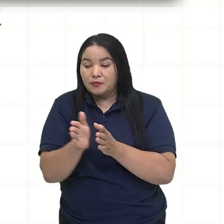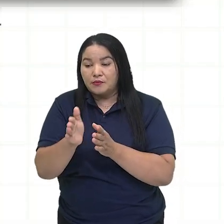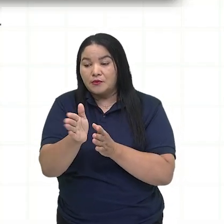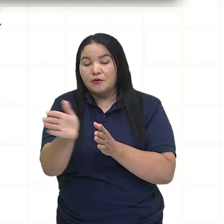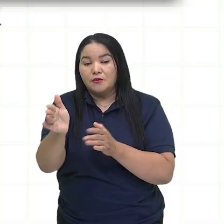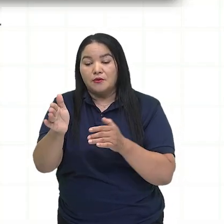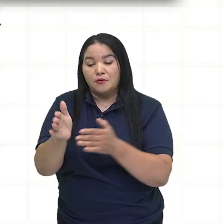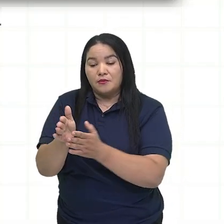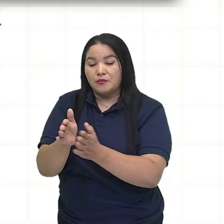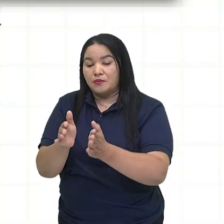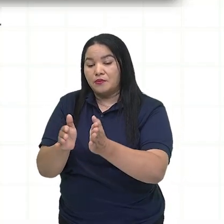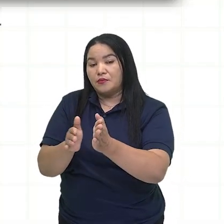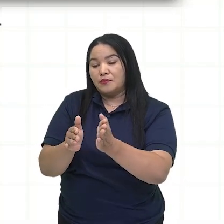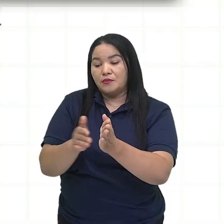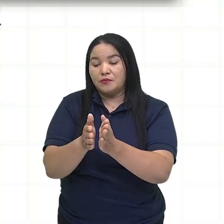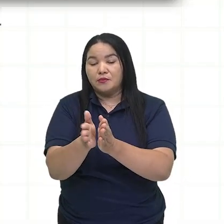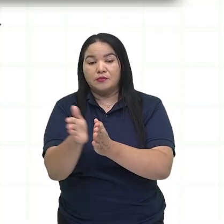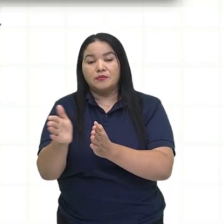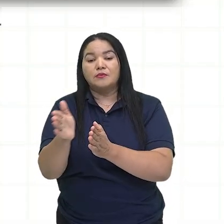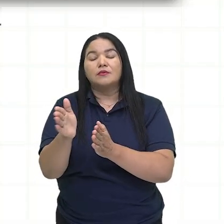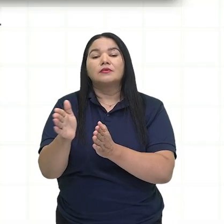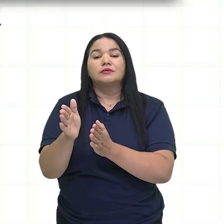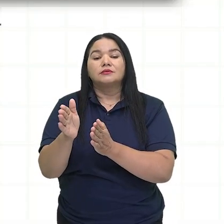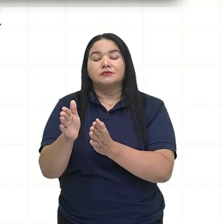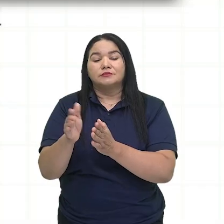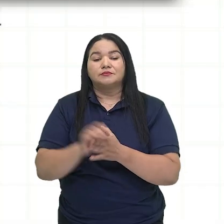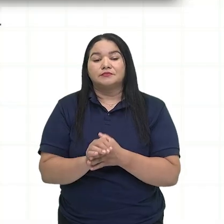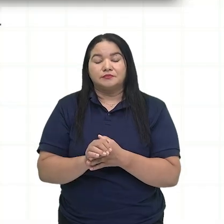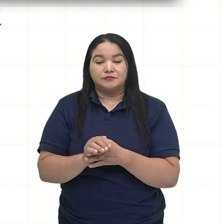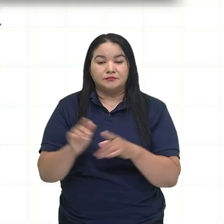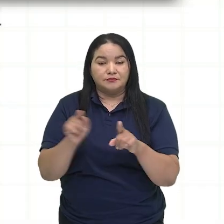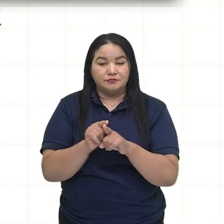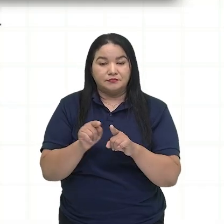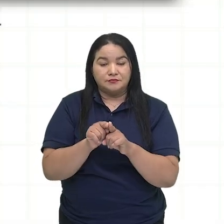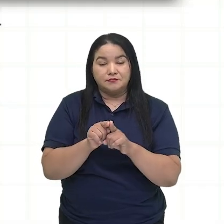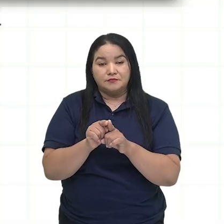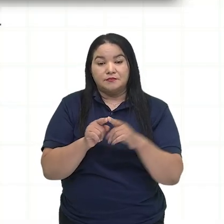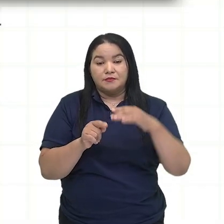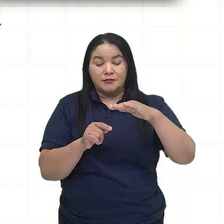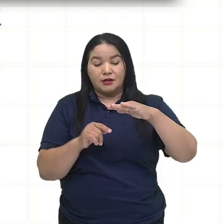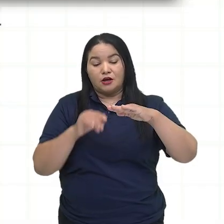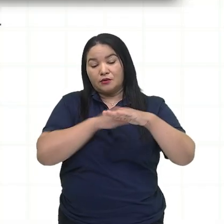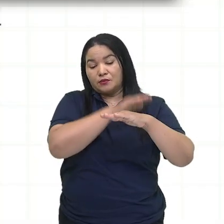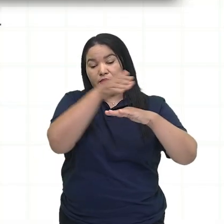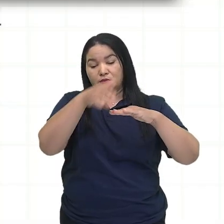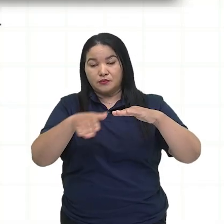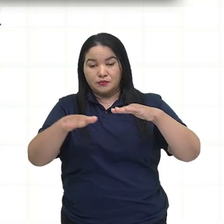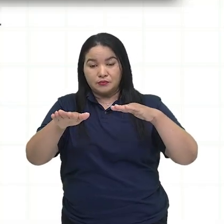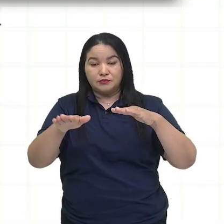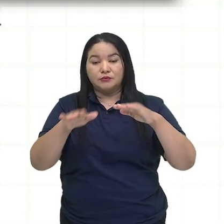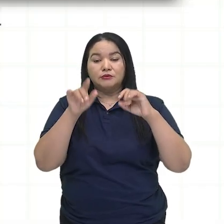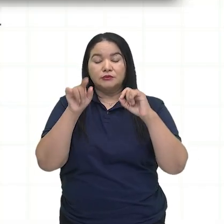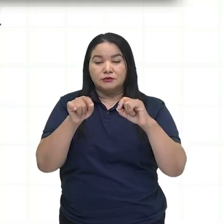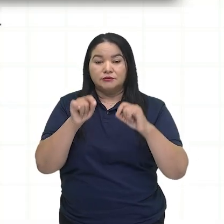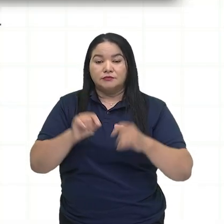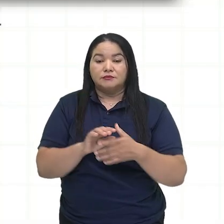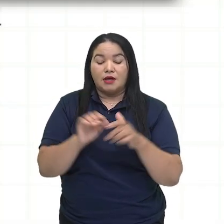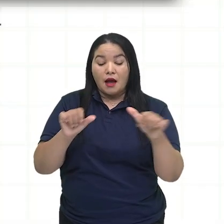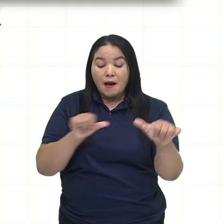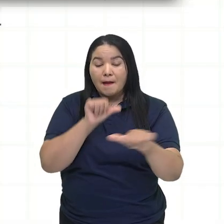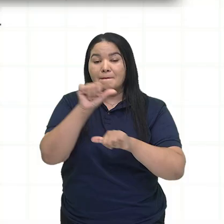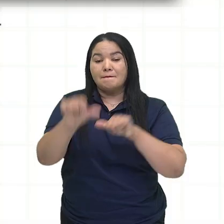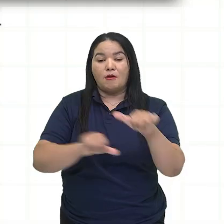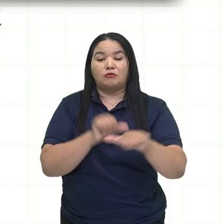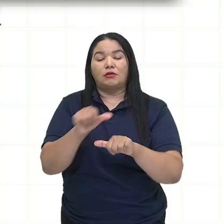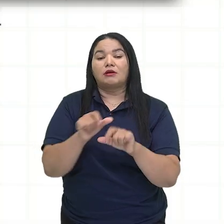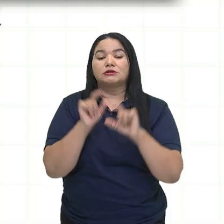interior. E aí, por causa da inclinação do terreno, né, o divisor de águas vai